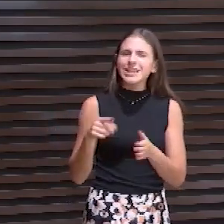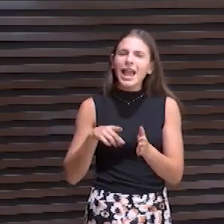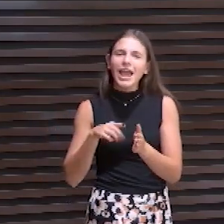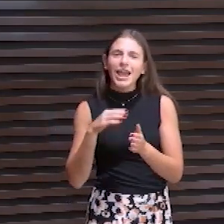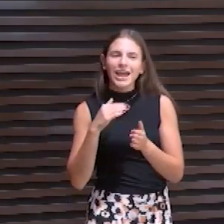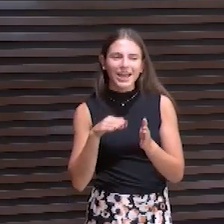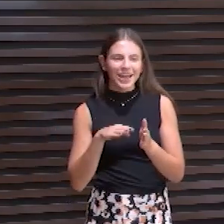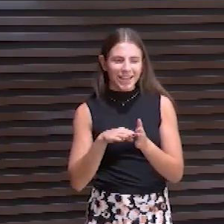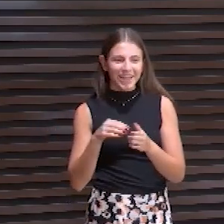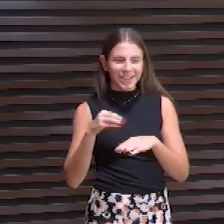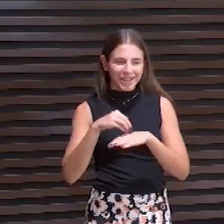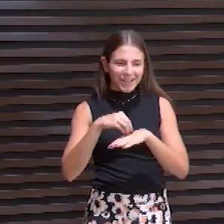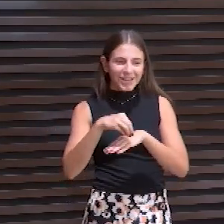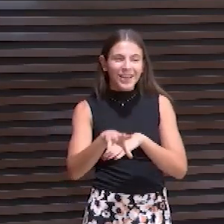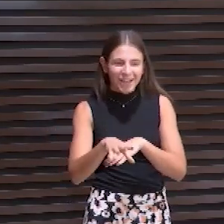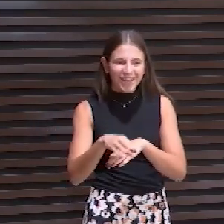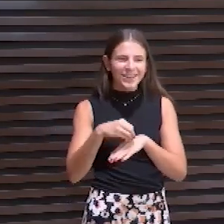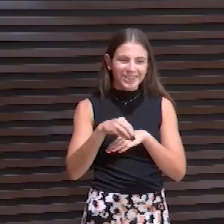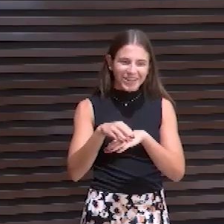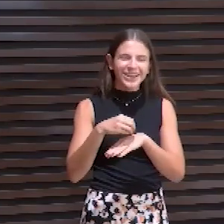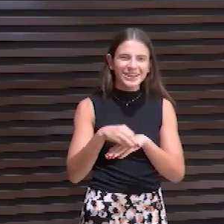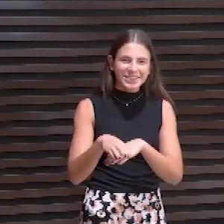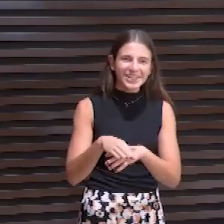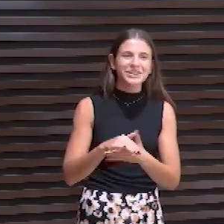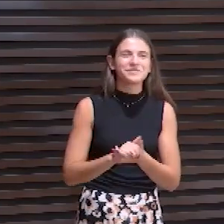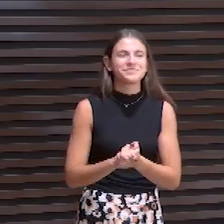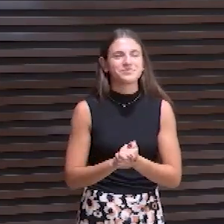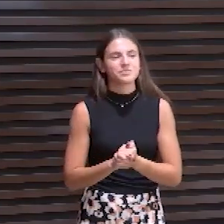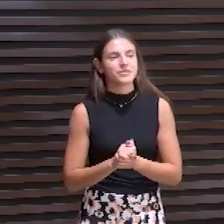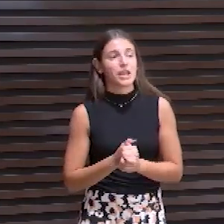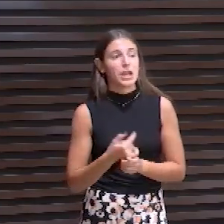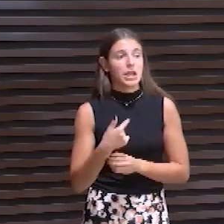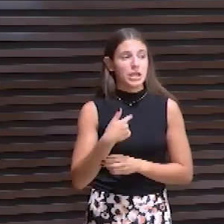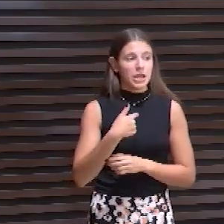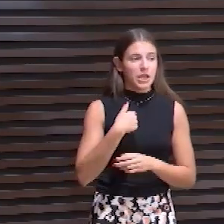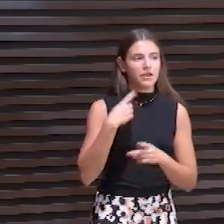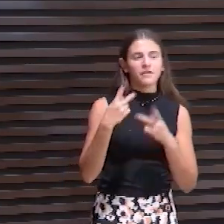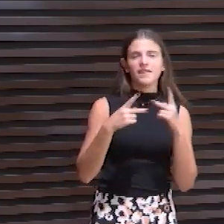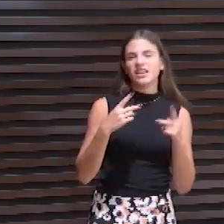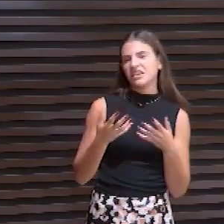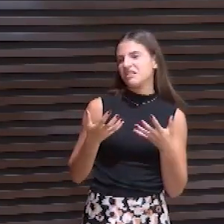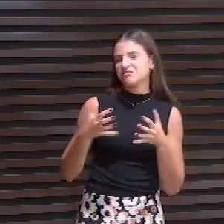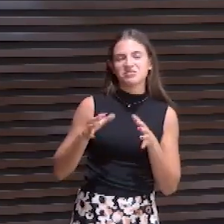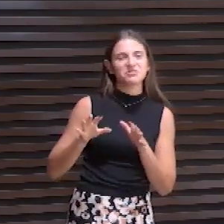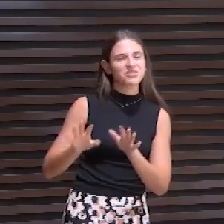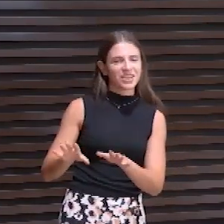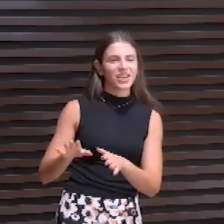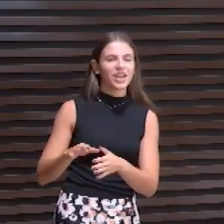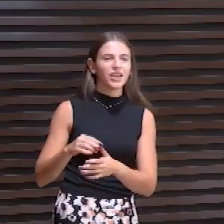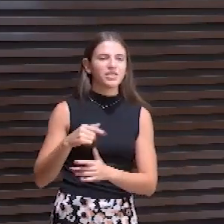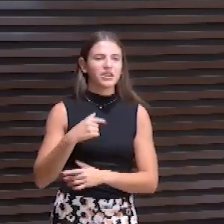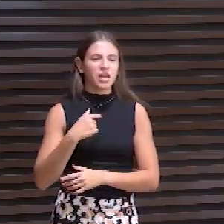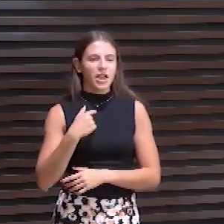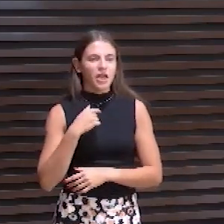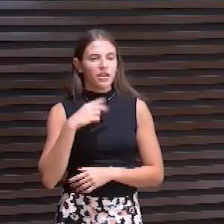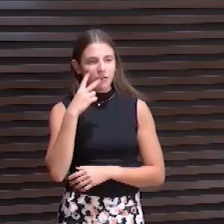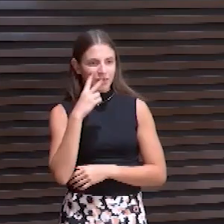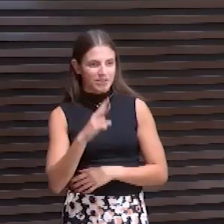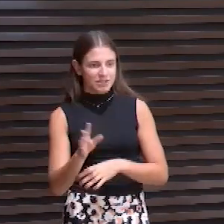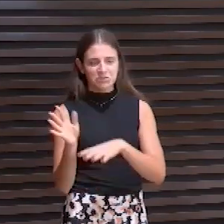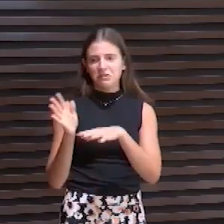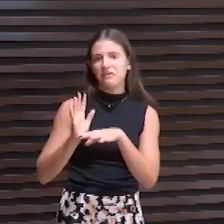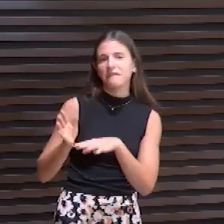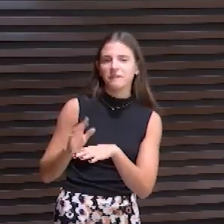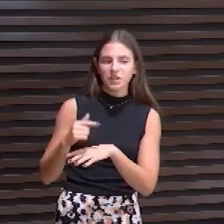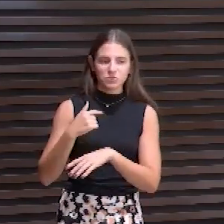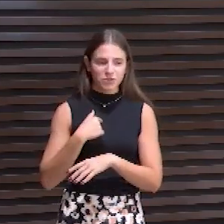Aí o que me veio? Me veio o seguinte: não quero dica de senhorzinho com vara de bambu, eu assisti todos os meus vídeos de pesca, eu aprendi tudo. Gente,